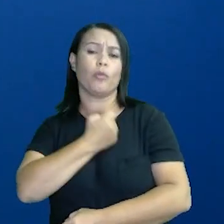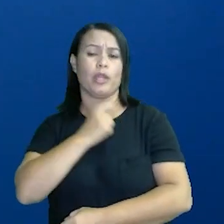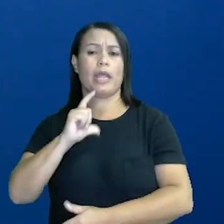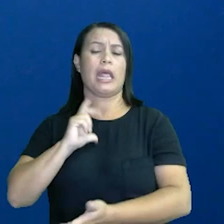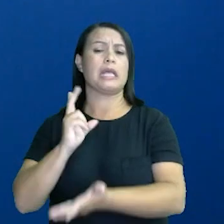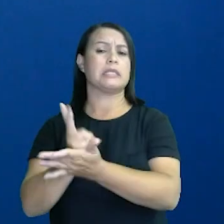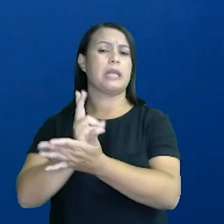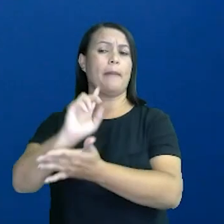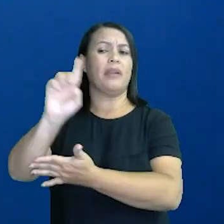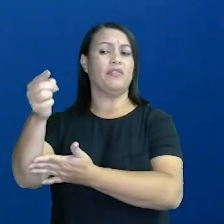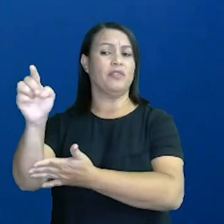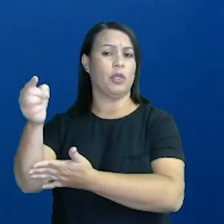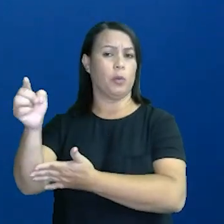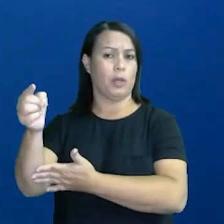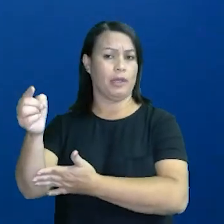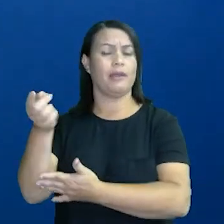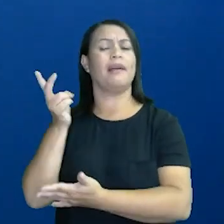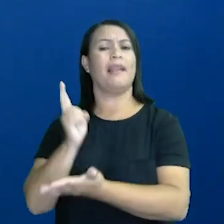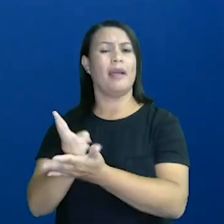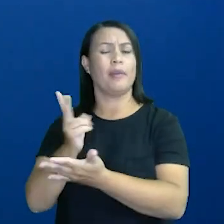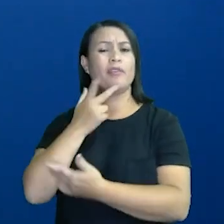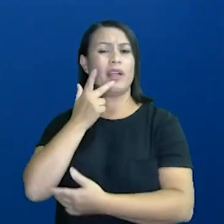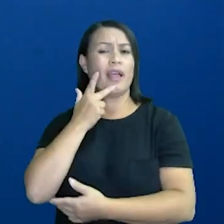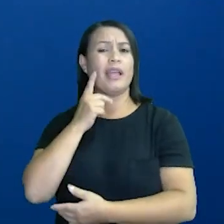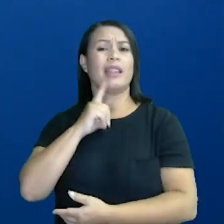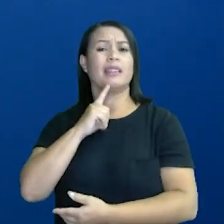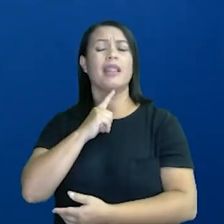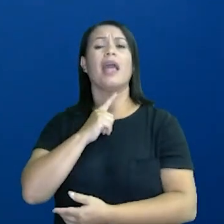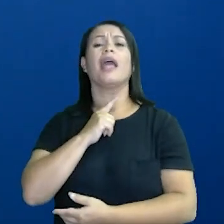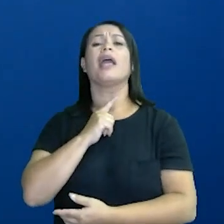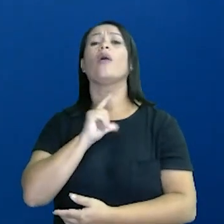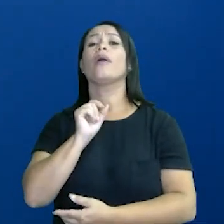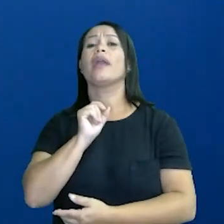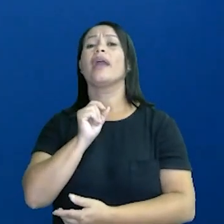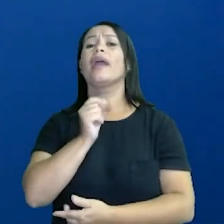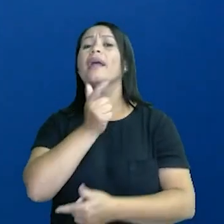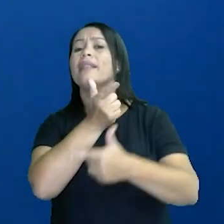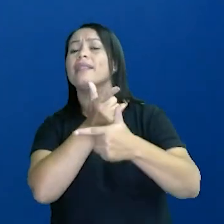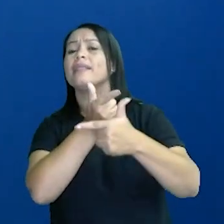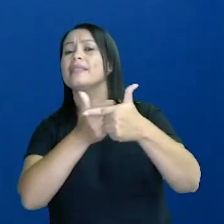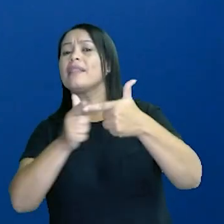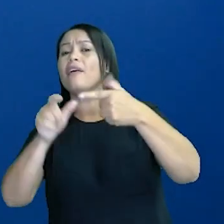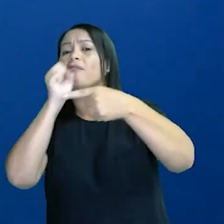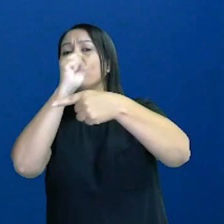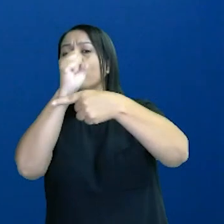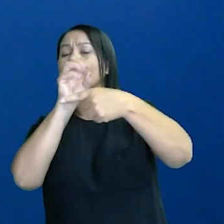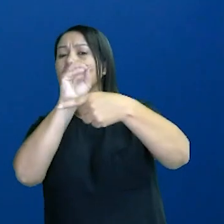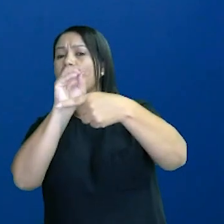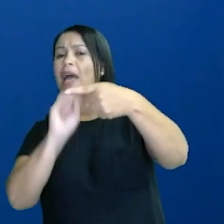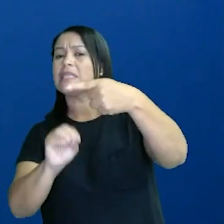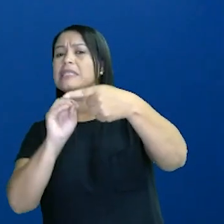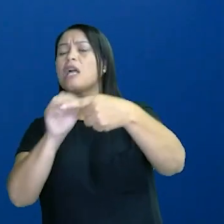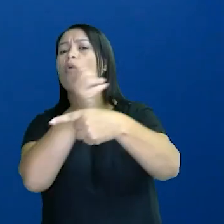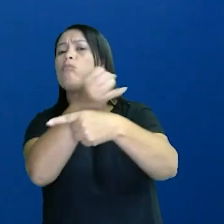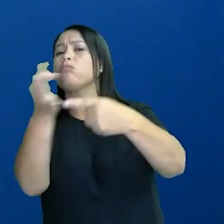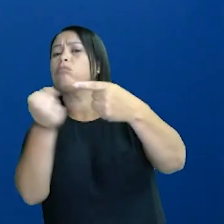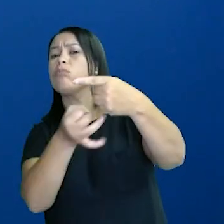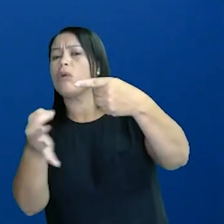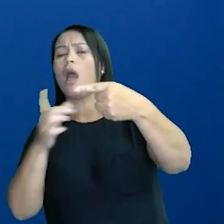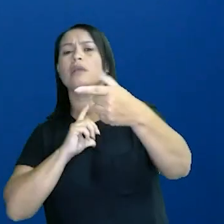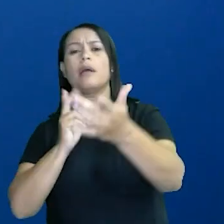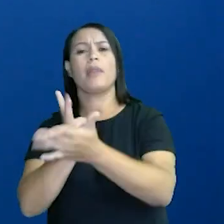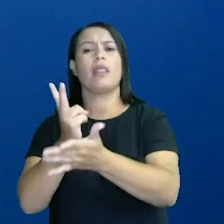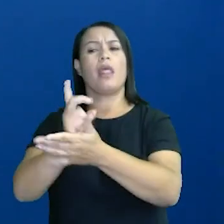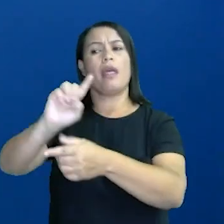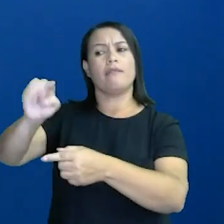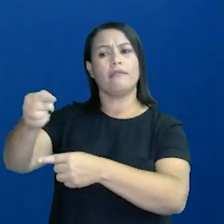acompanhado por vírgula, tá certo? Que eu disse a vocês que no final da fração você divide. Lembra que a gente dividiu 1 sobre 2, o